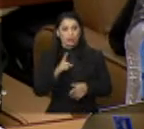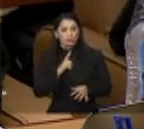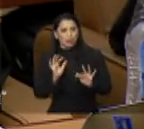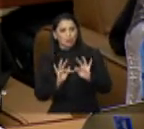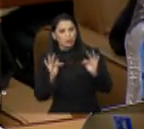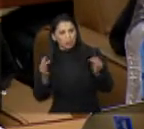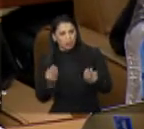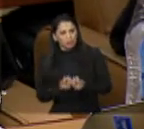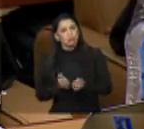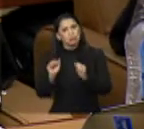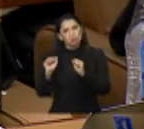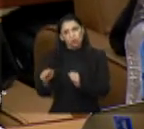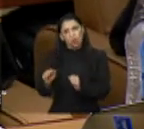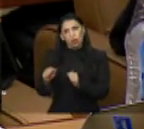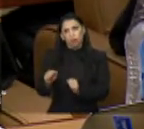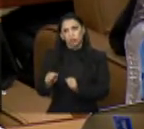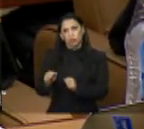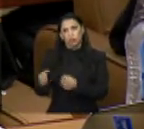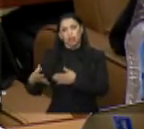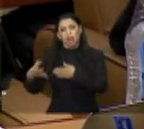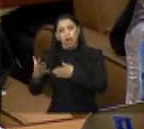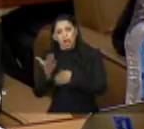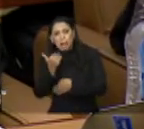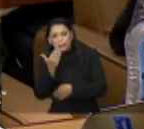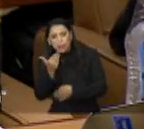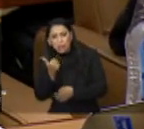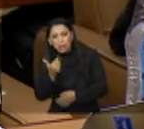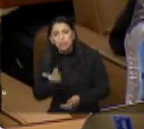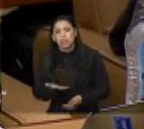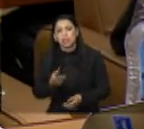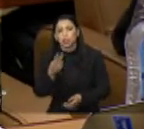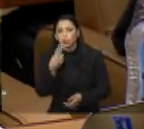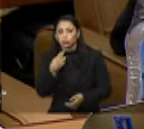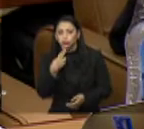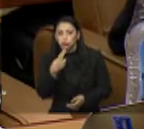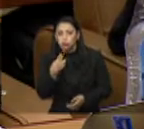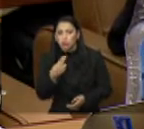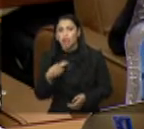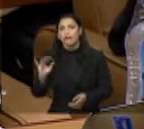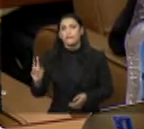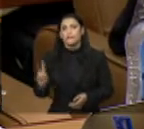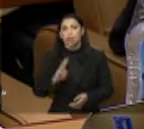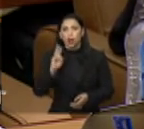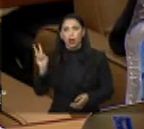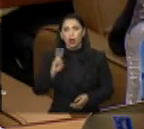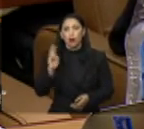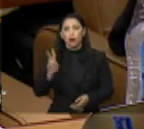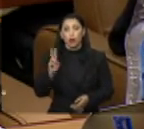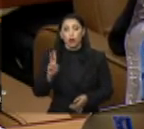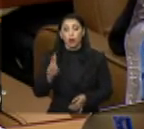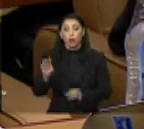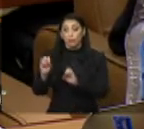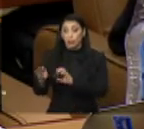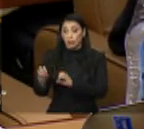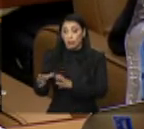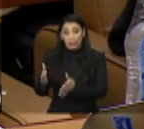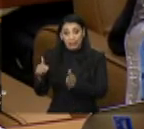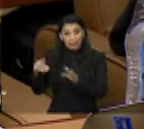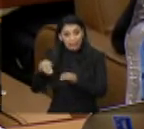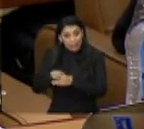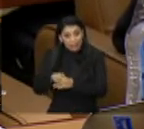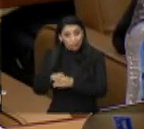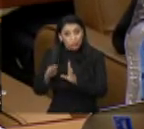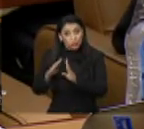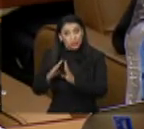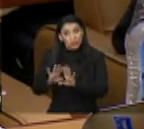nutrição valores respeito em casa e portanto sorte a dessas famílias Mas são